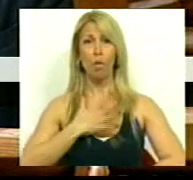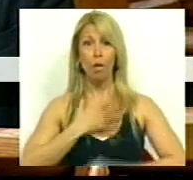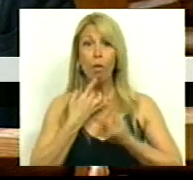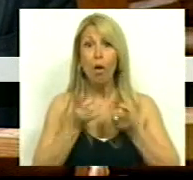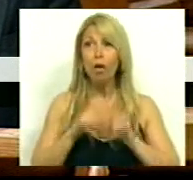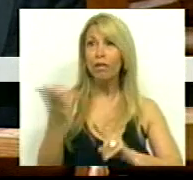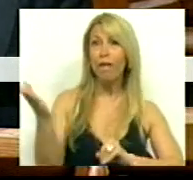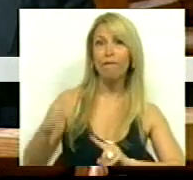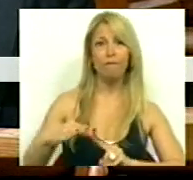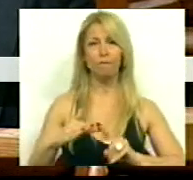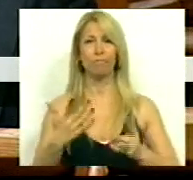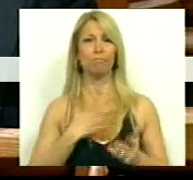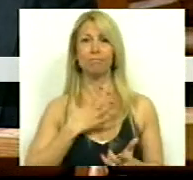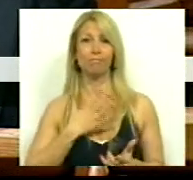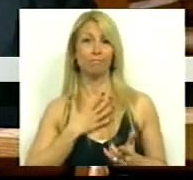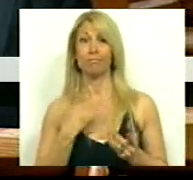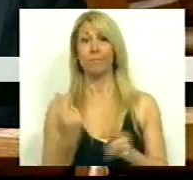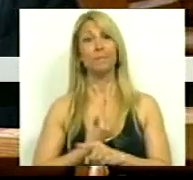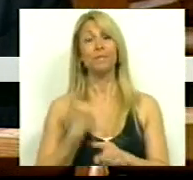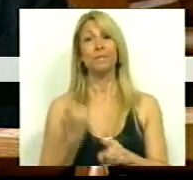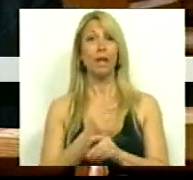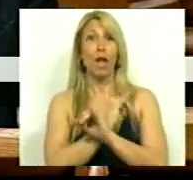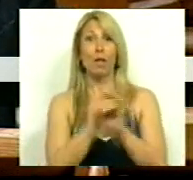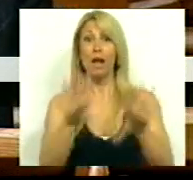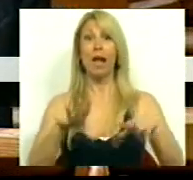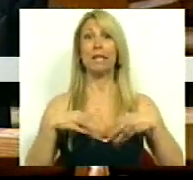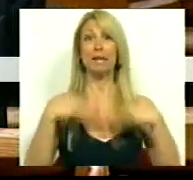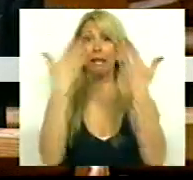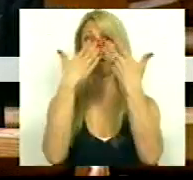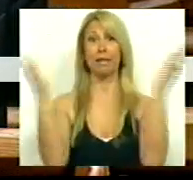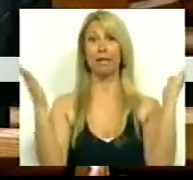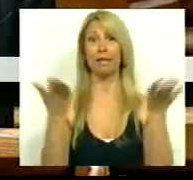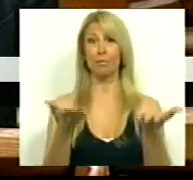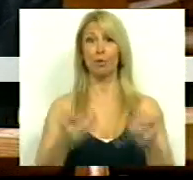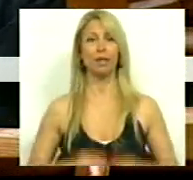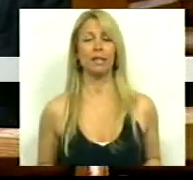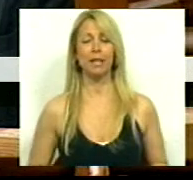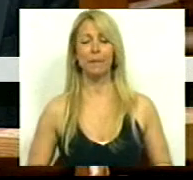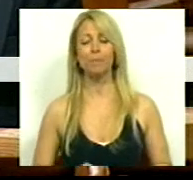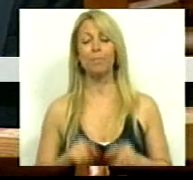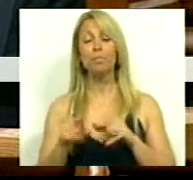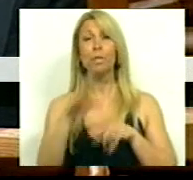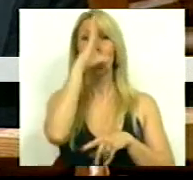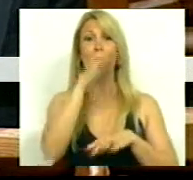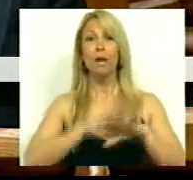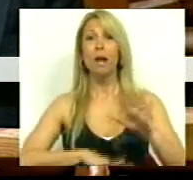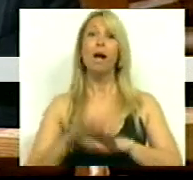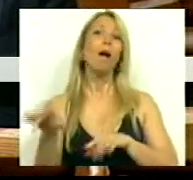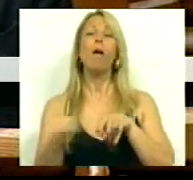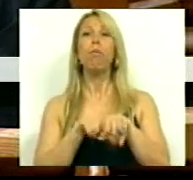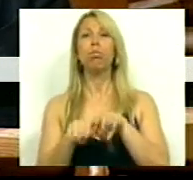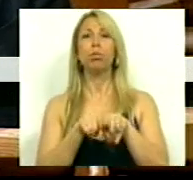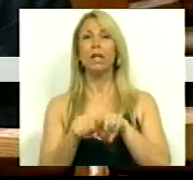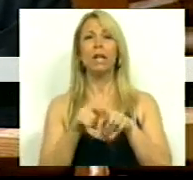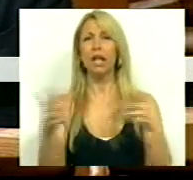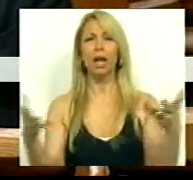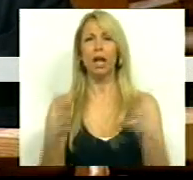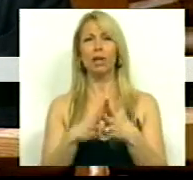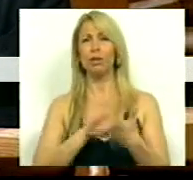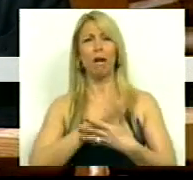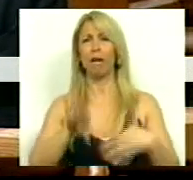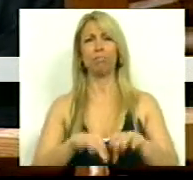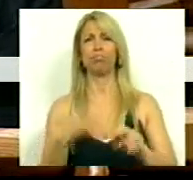volte. Não é coisa aceitável em democracia. O governo pratica uma política de terra queimada.